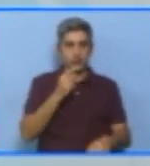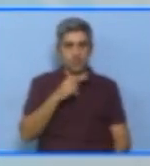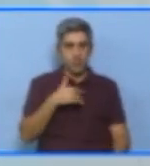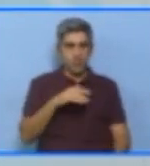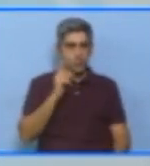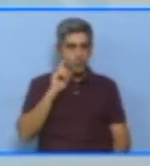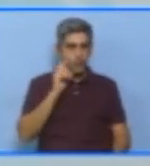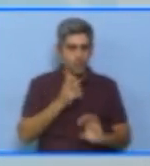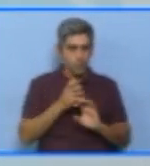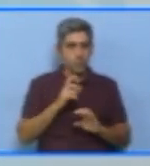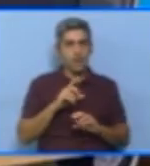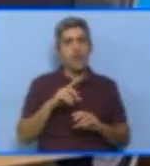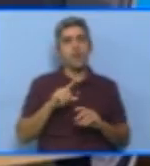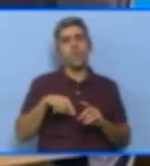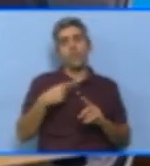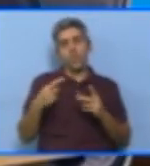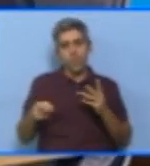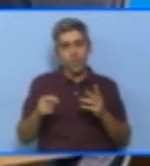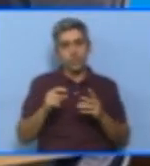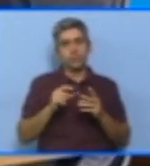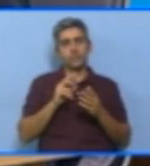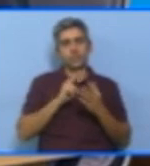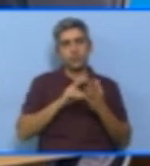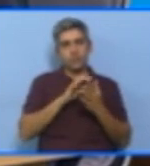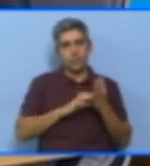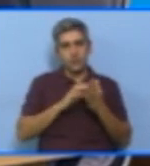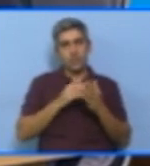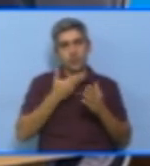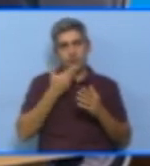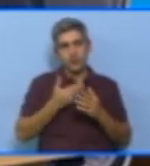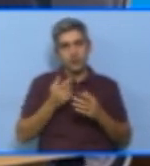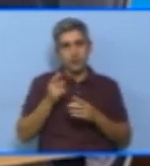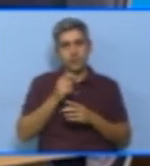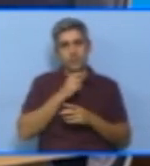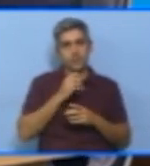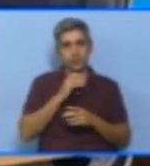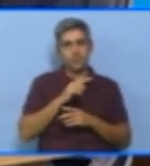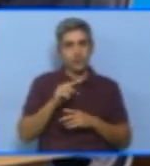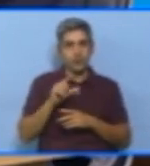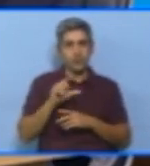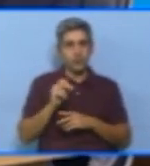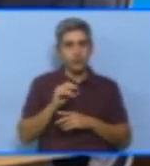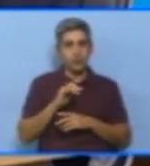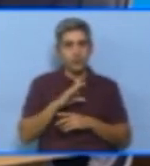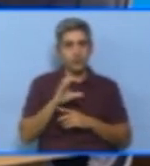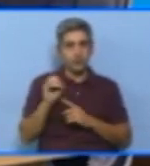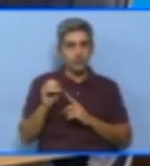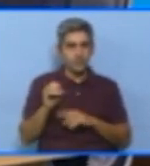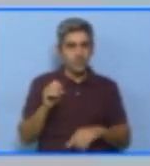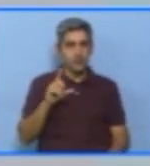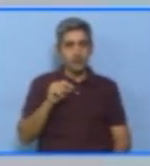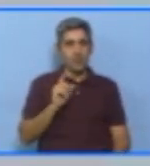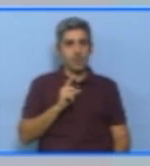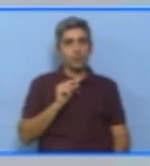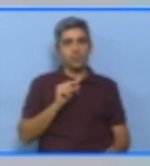depois outros aspectos na liturgia, mas que deixaria à sabedoria do nosso Padre João Lourenço. Diga, também acaba por